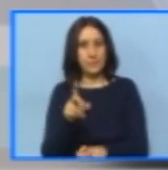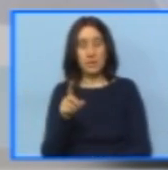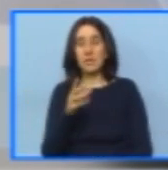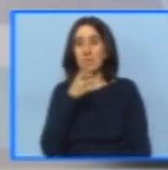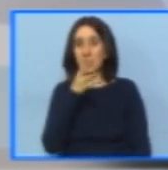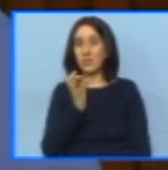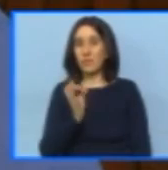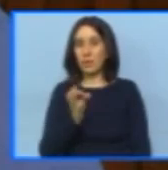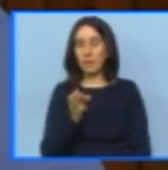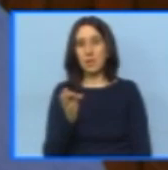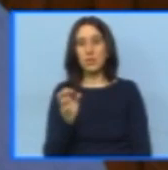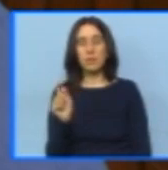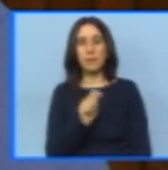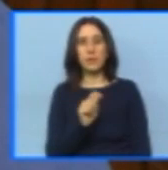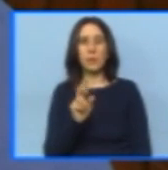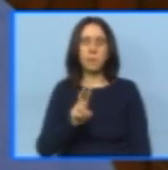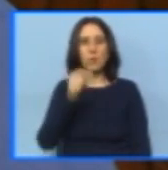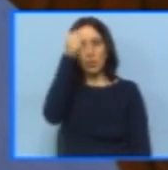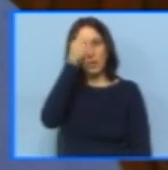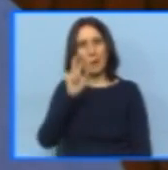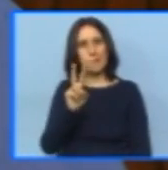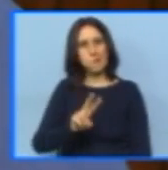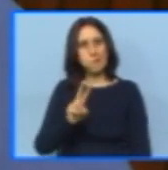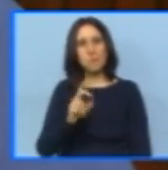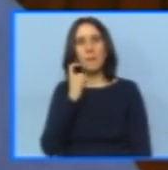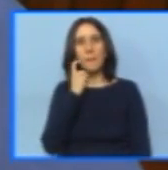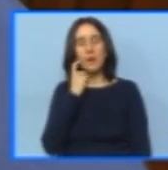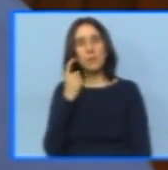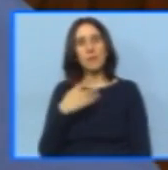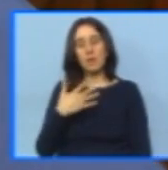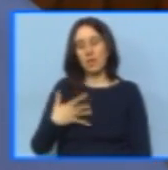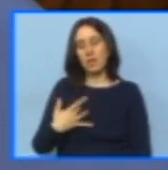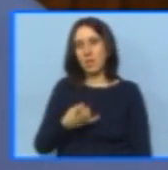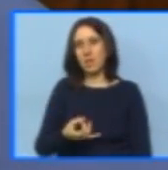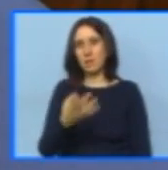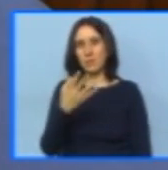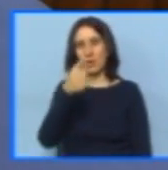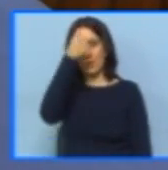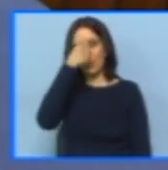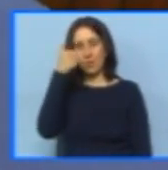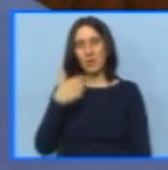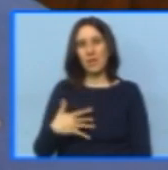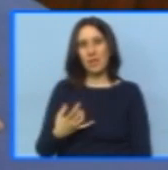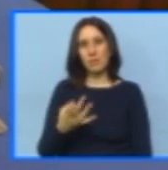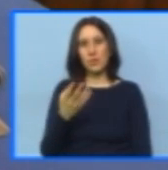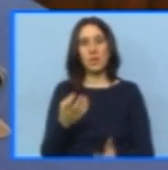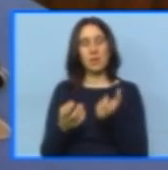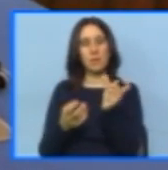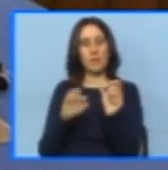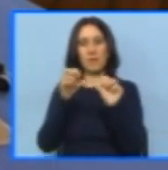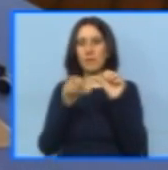segundo mês, o segundo domingo da Páscoa e é também o domingo da misericórdia, e a palavra da misericórdia aparece aqui de uma forma